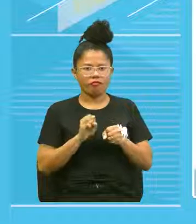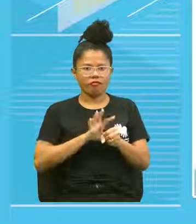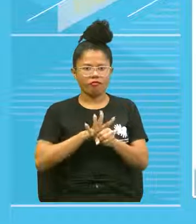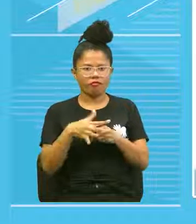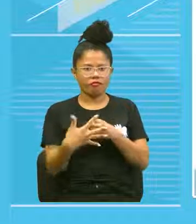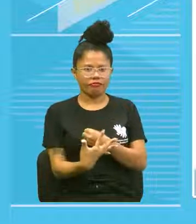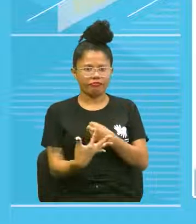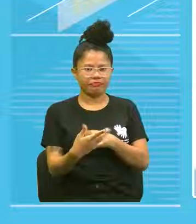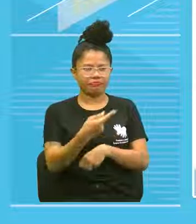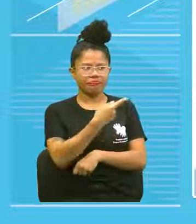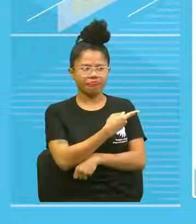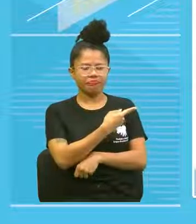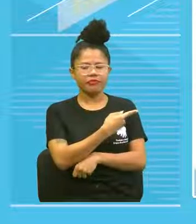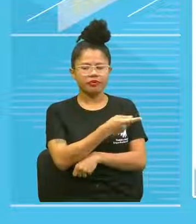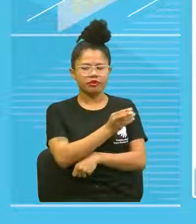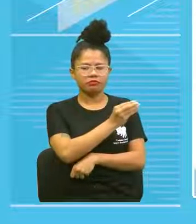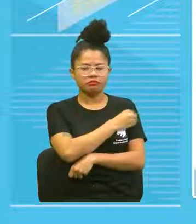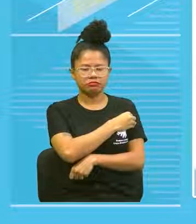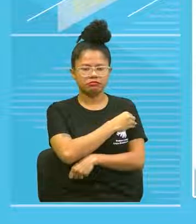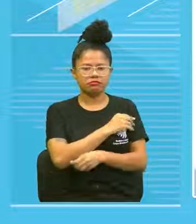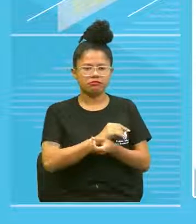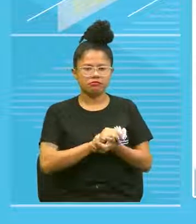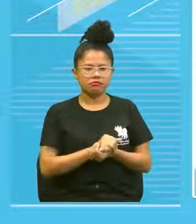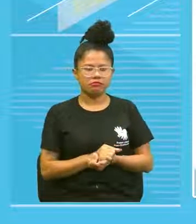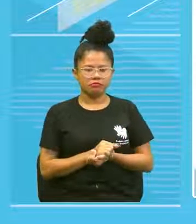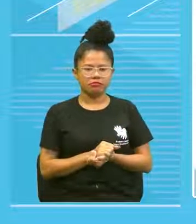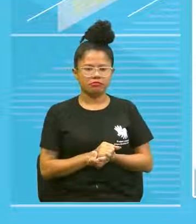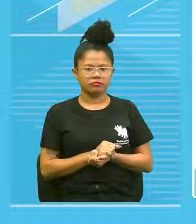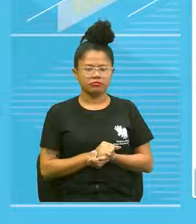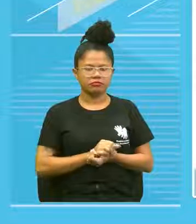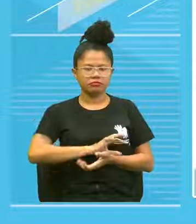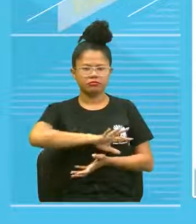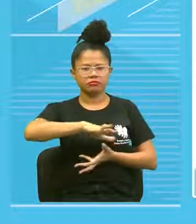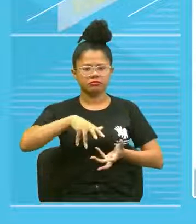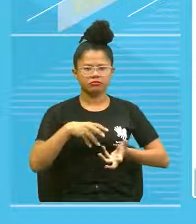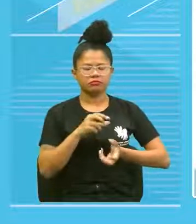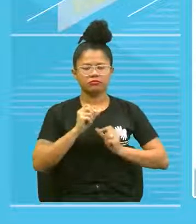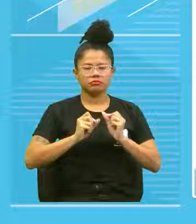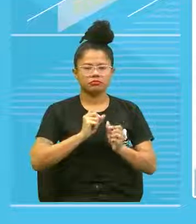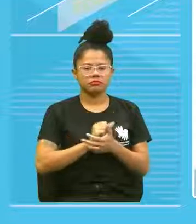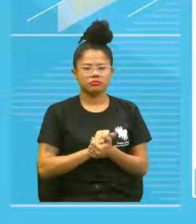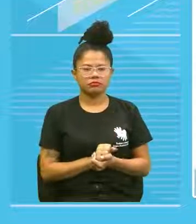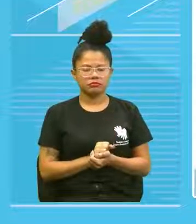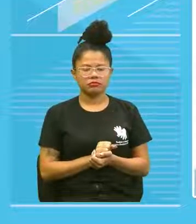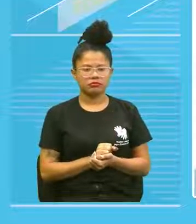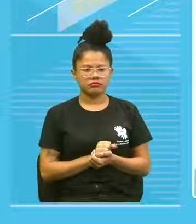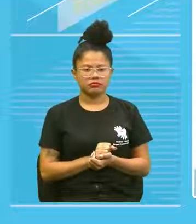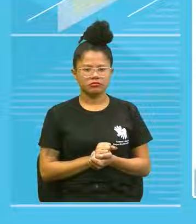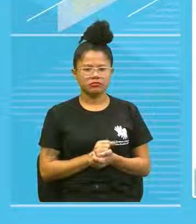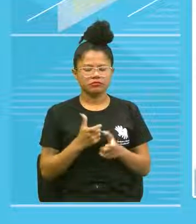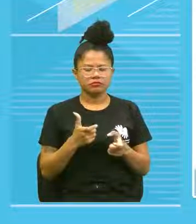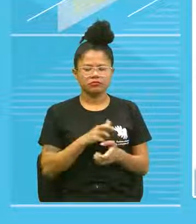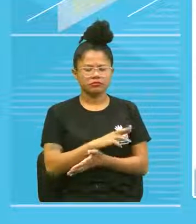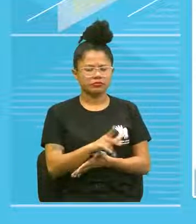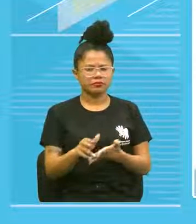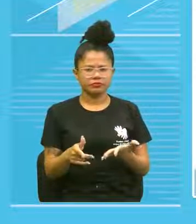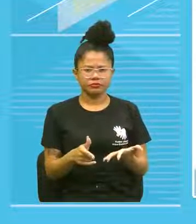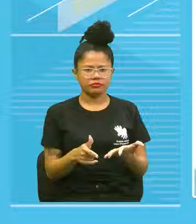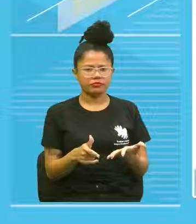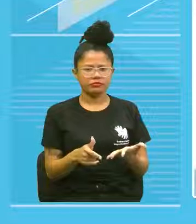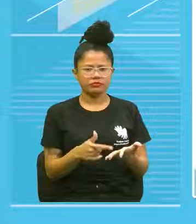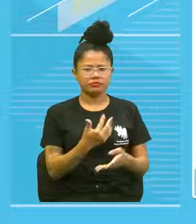o etanol e no mundo ele é extraído de vários